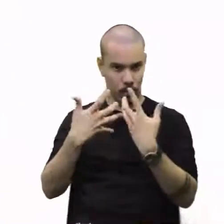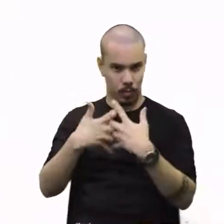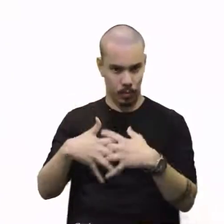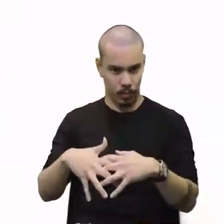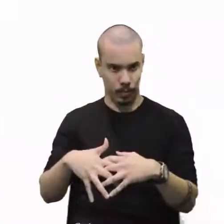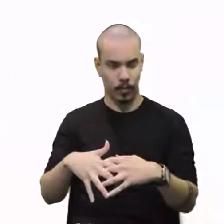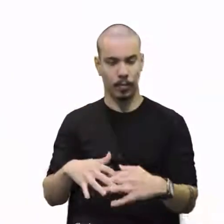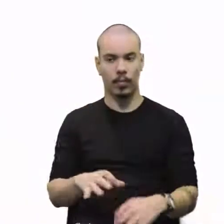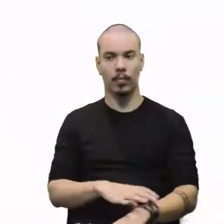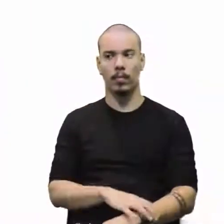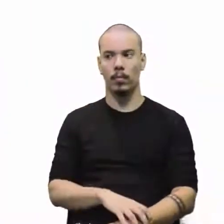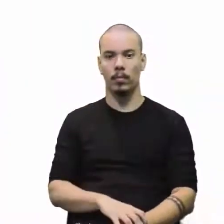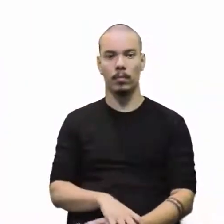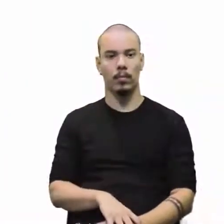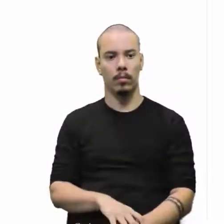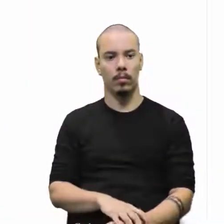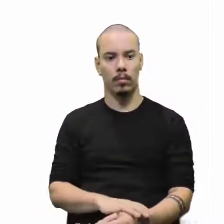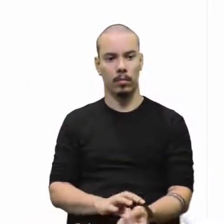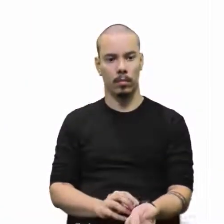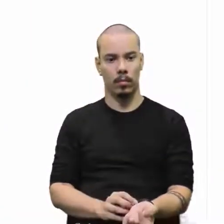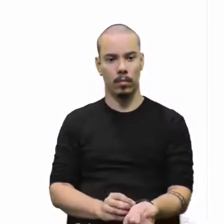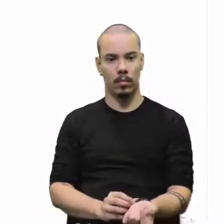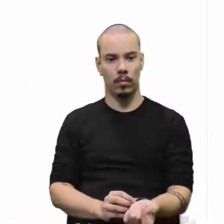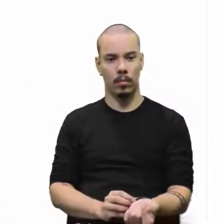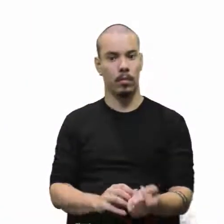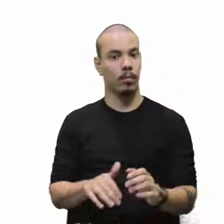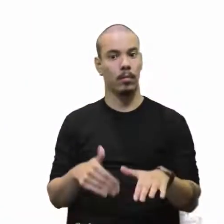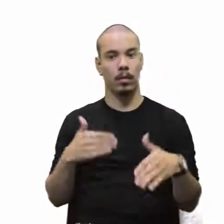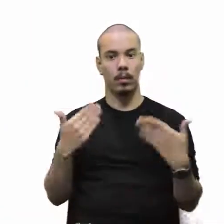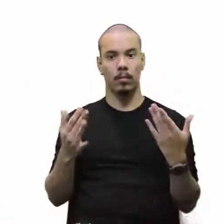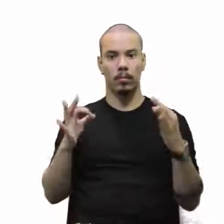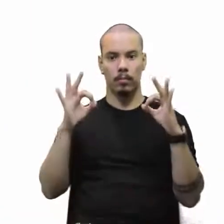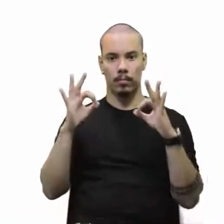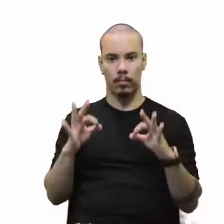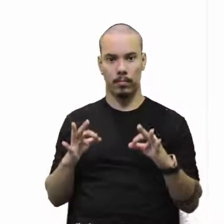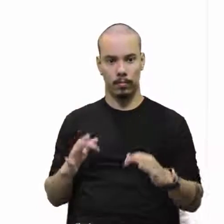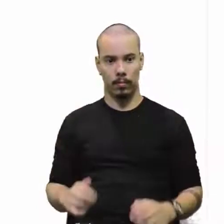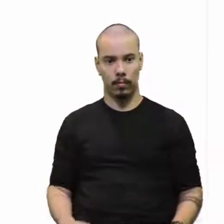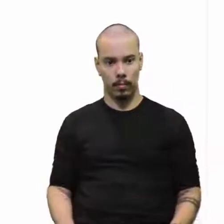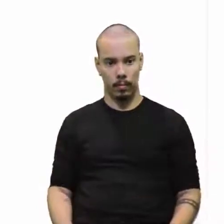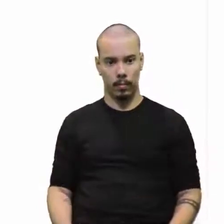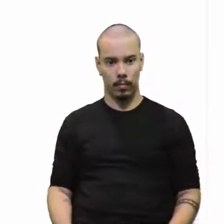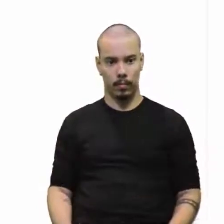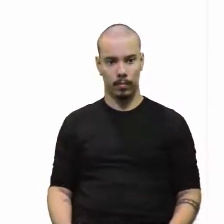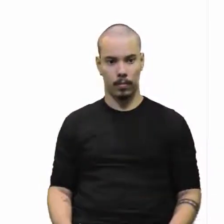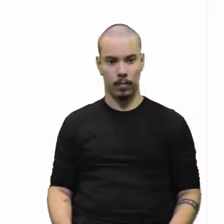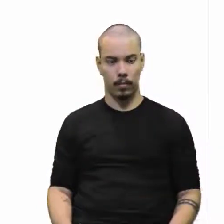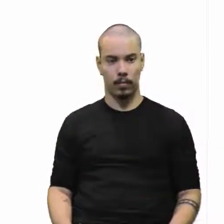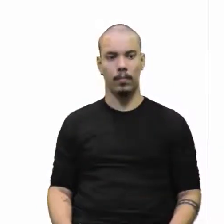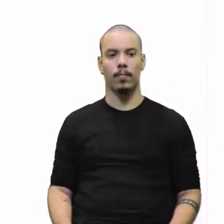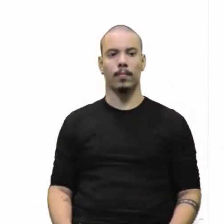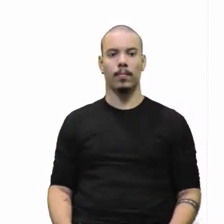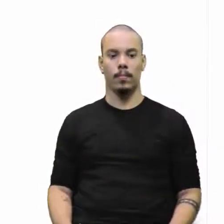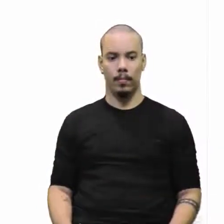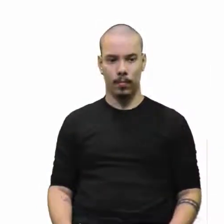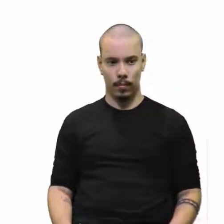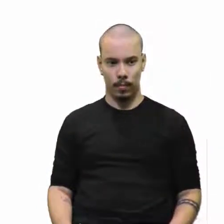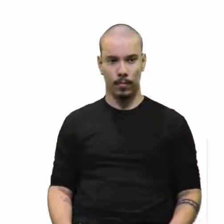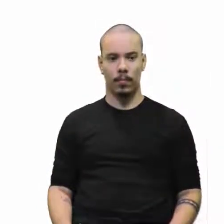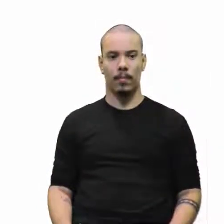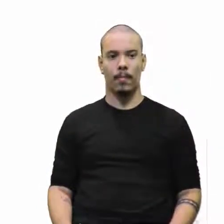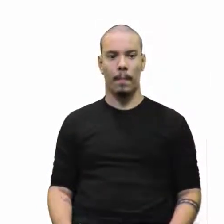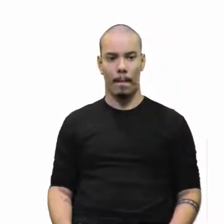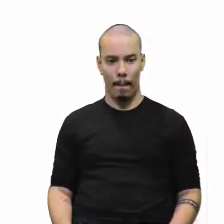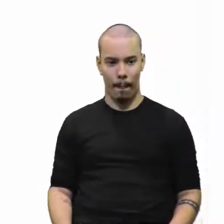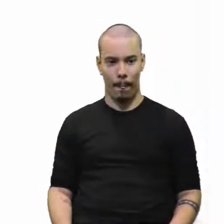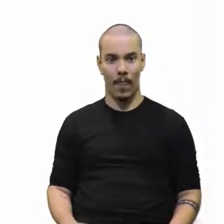vai ser desarmado, vamos ver qual seria a correta, né? Então, aqui diz que apenas a